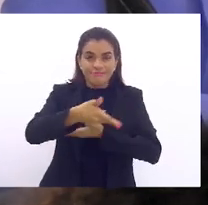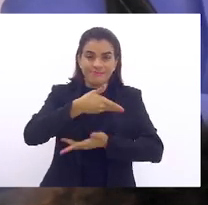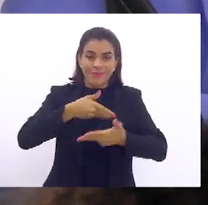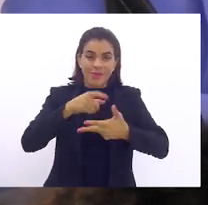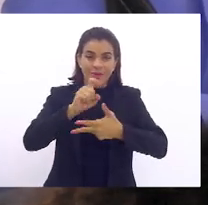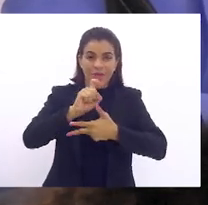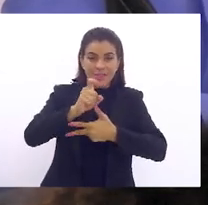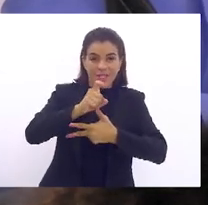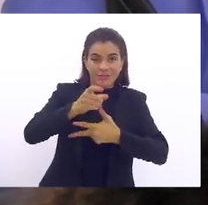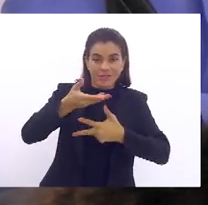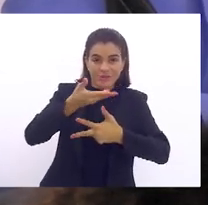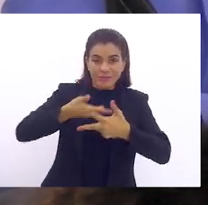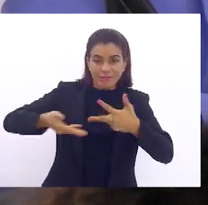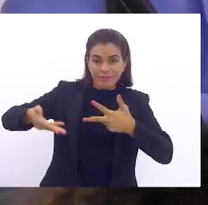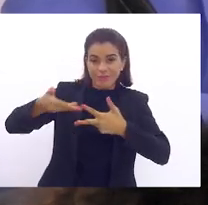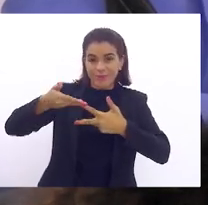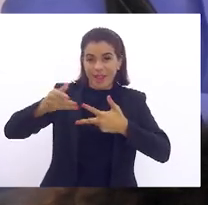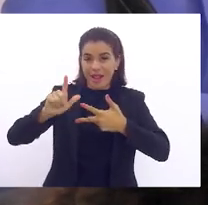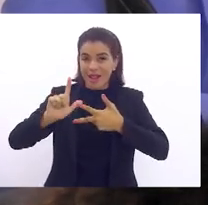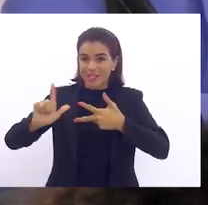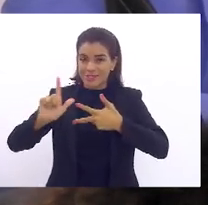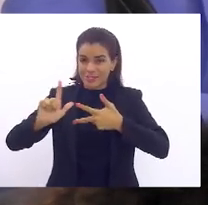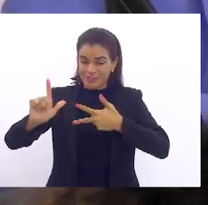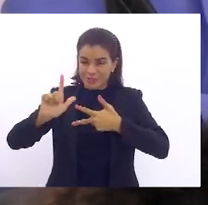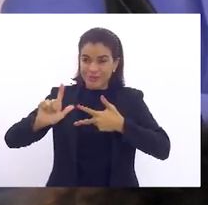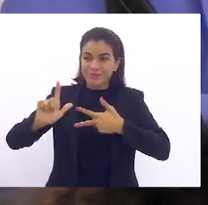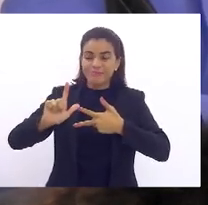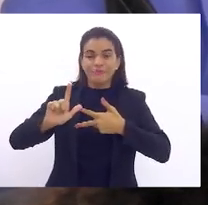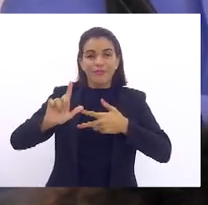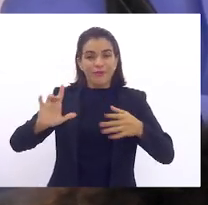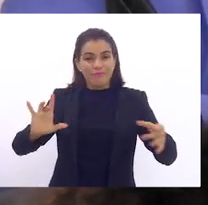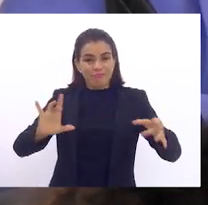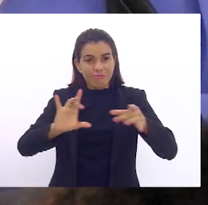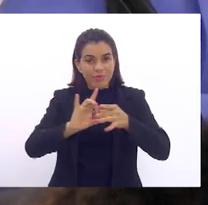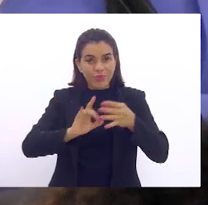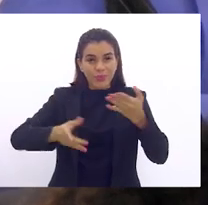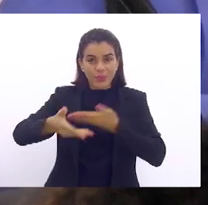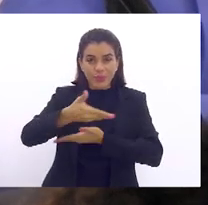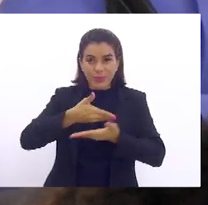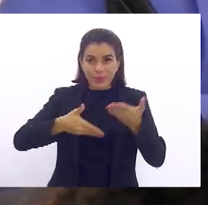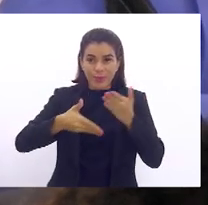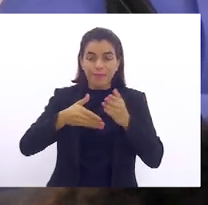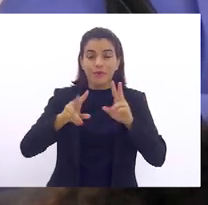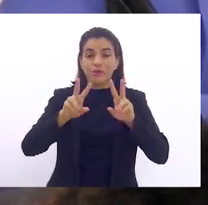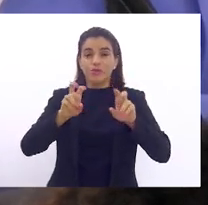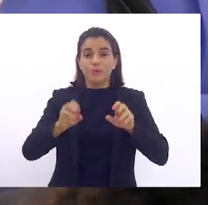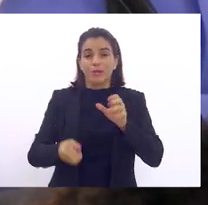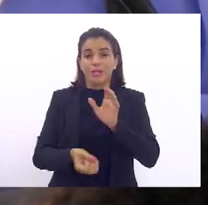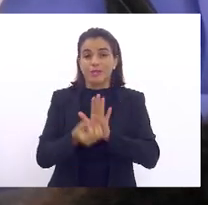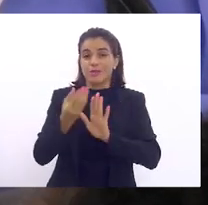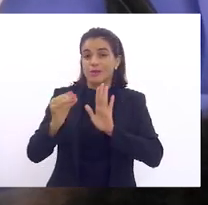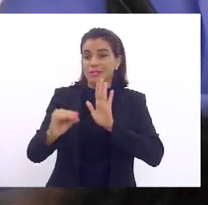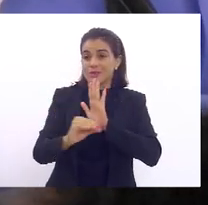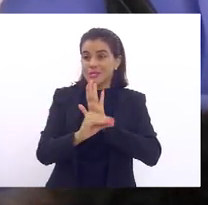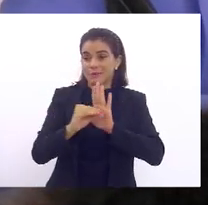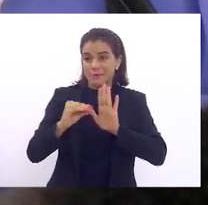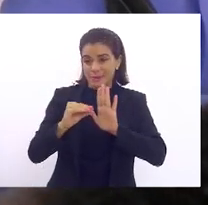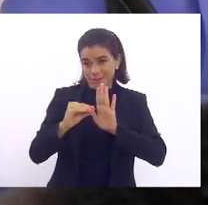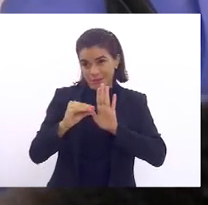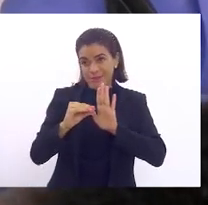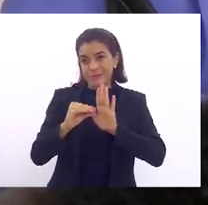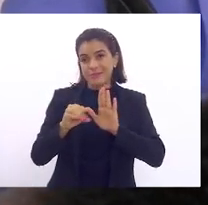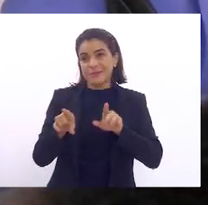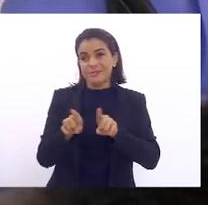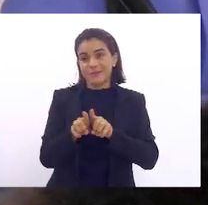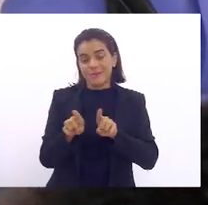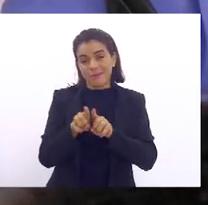legislativo vem eh eh eh acho que estreitando eh as emendas né Eu acho que é importante a gente falar e até trazer aqui